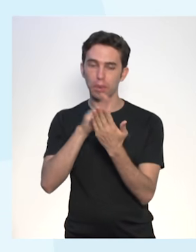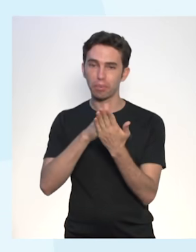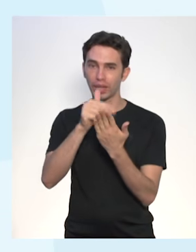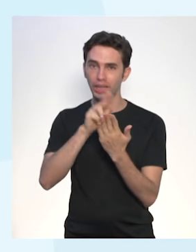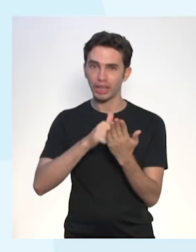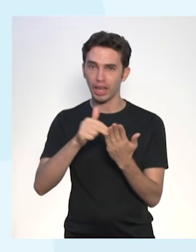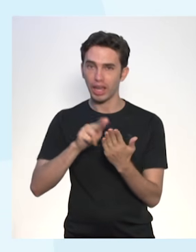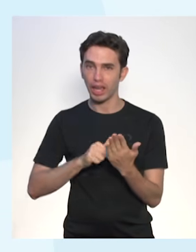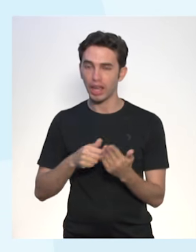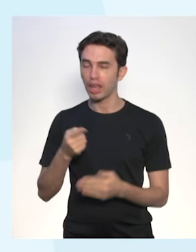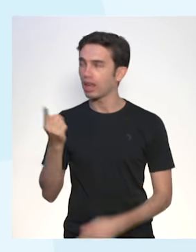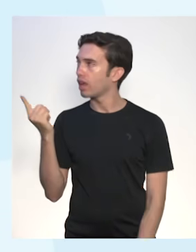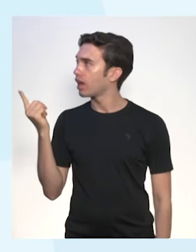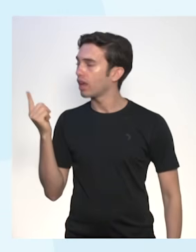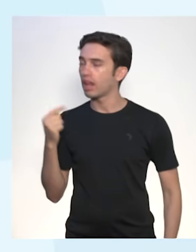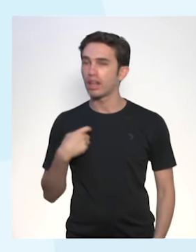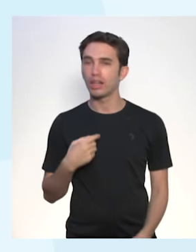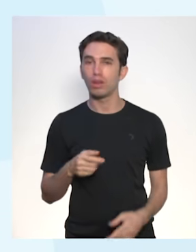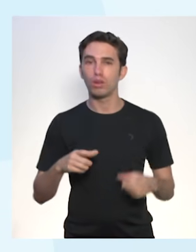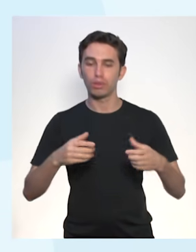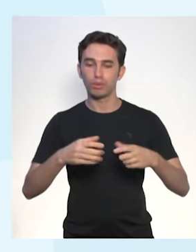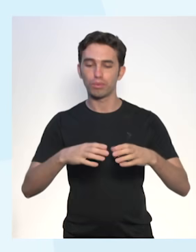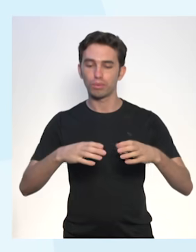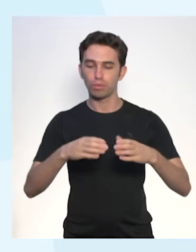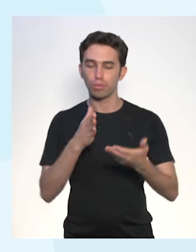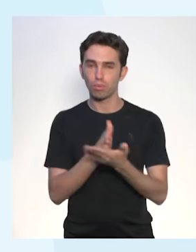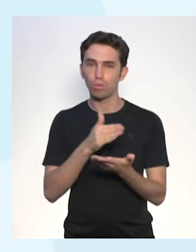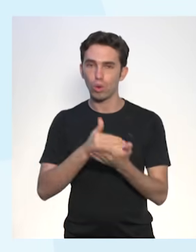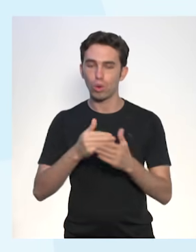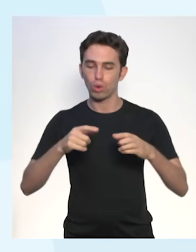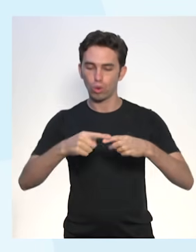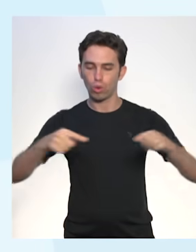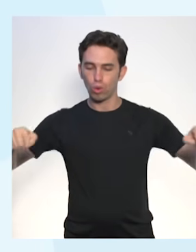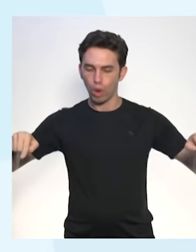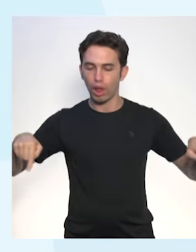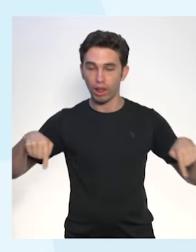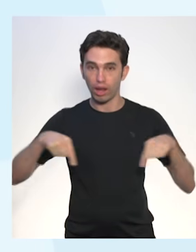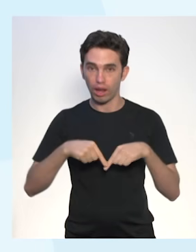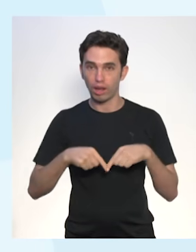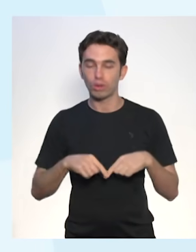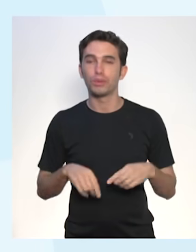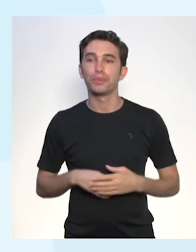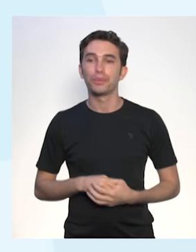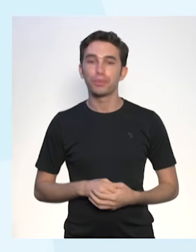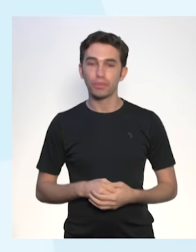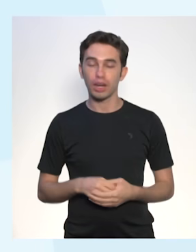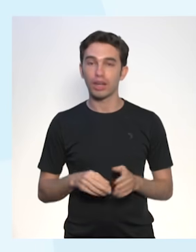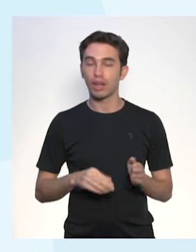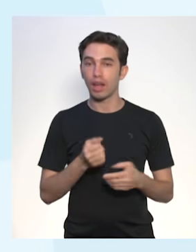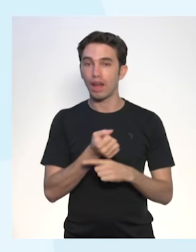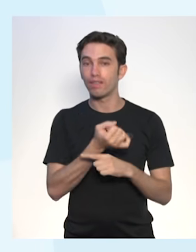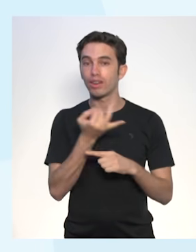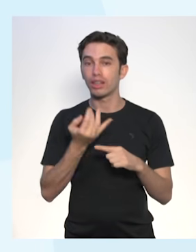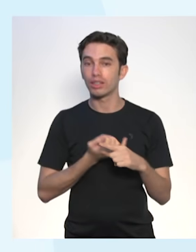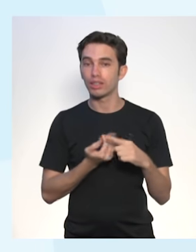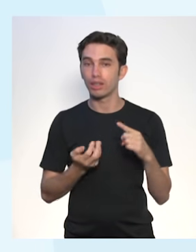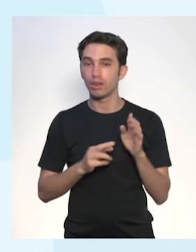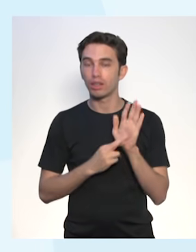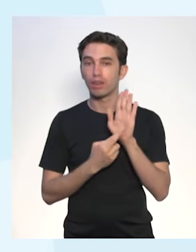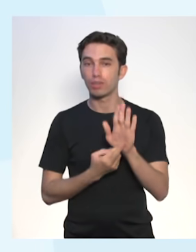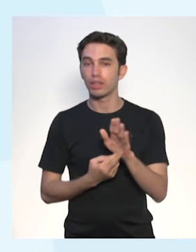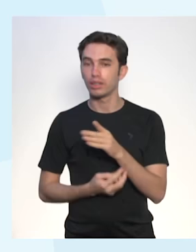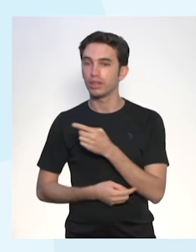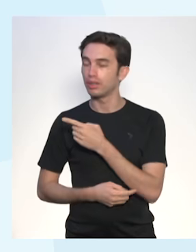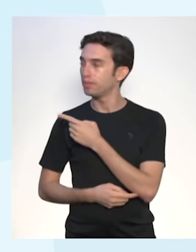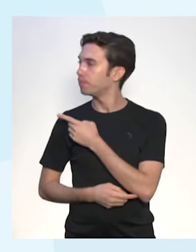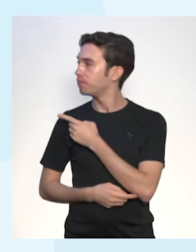Sim. Um bolo numa forma quadrada, né? Muito mais fácil de representar aí pra gente, sem né? Dúvida. Então, a fração que representa é o